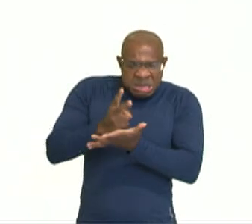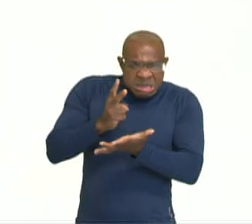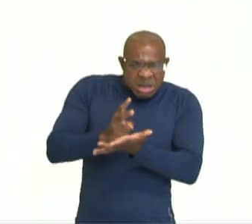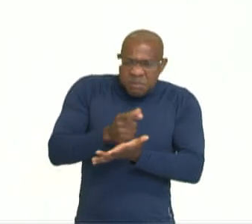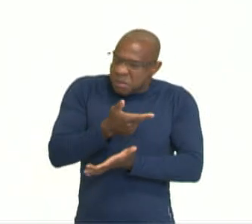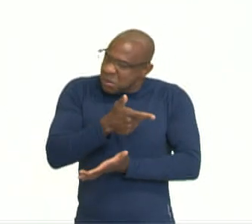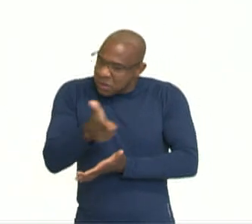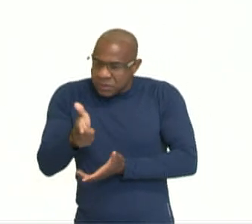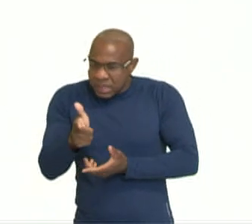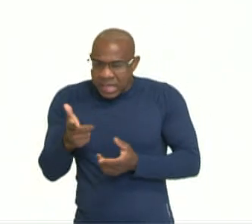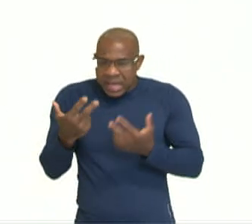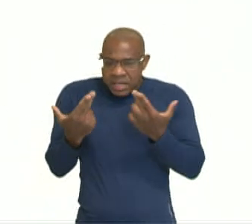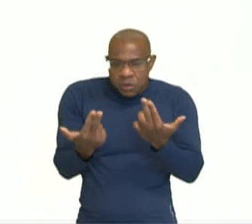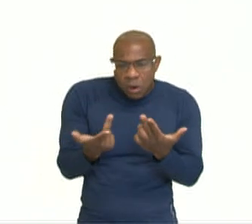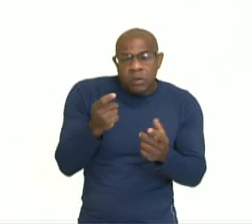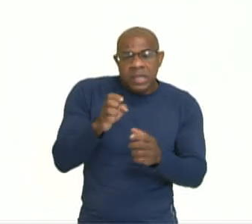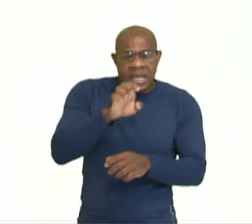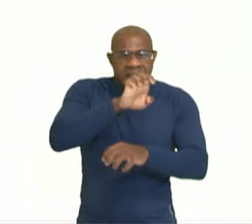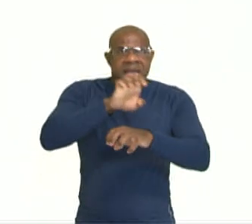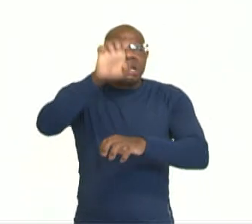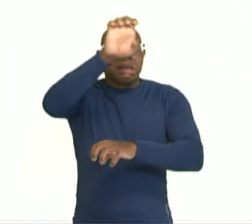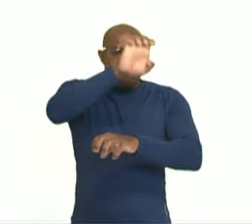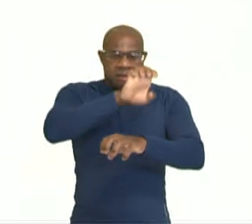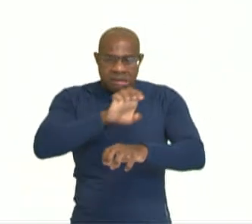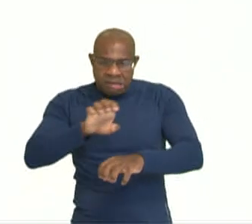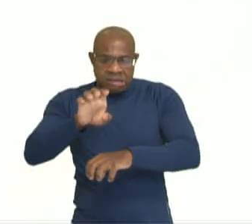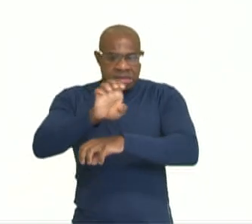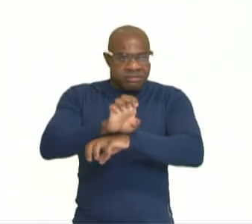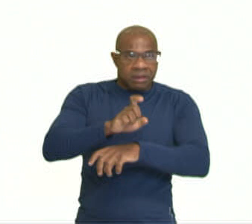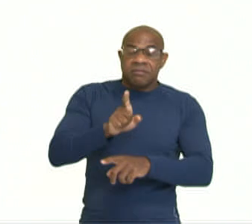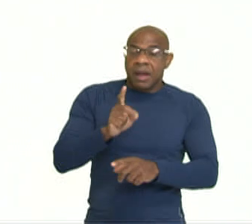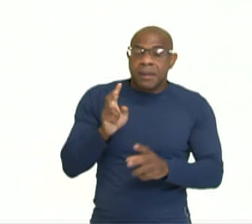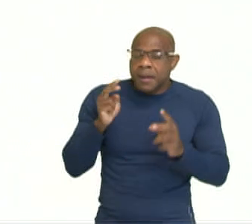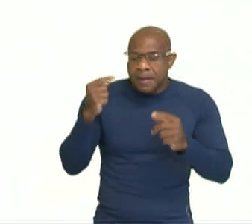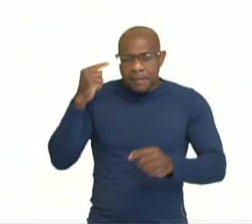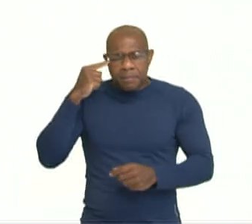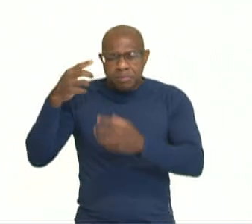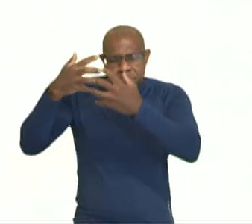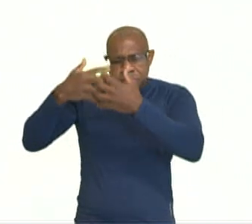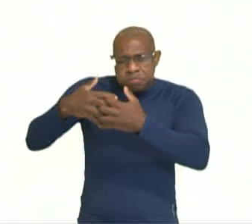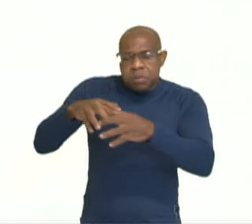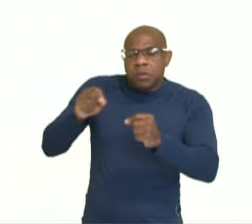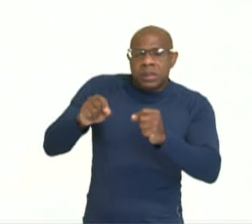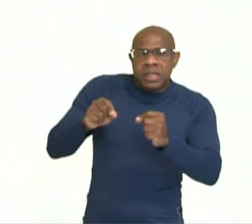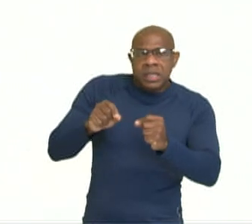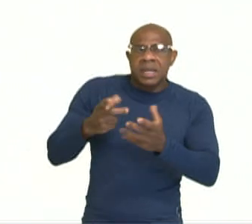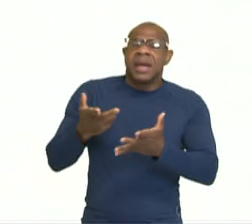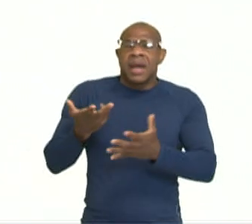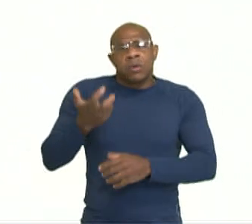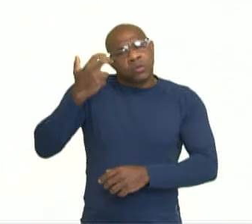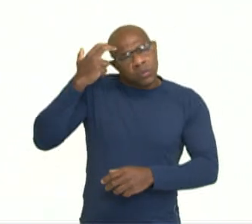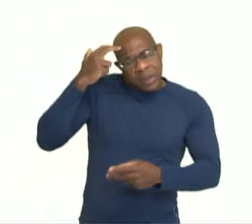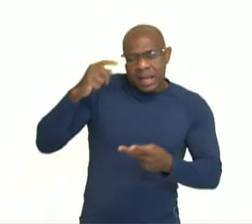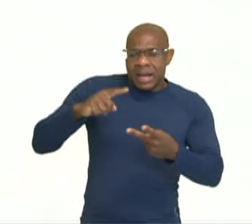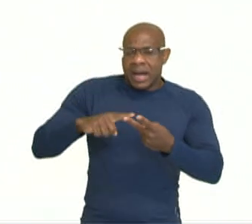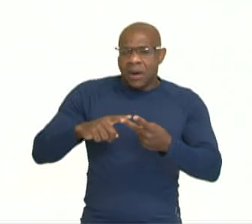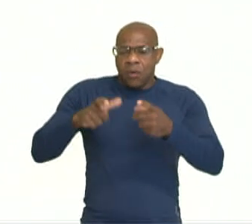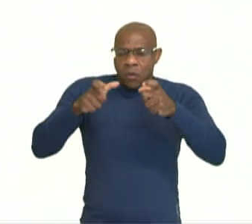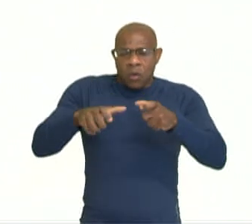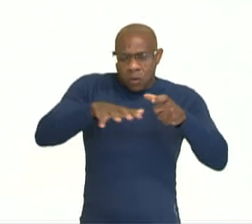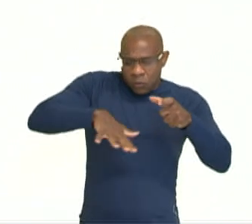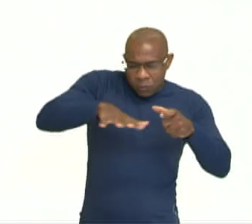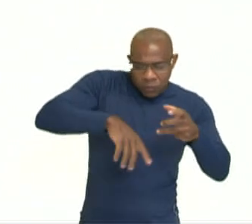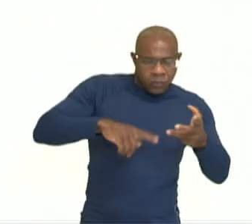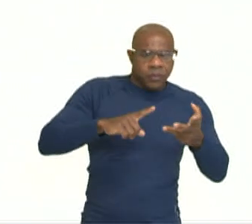vai equivaler ao Estado. Ela vai literalmente refletir as questões culturais, regionais